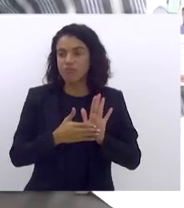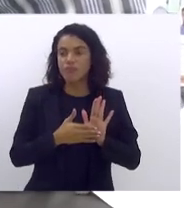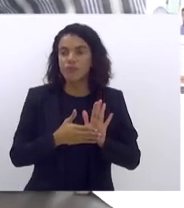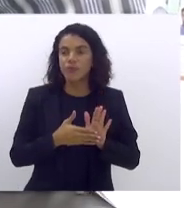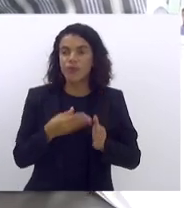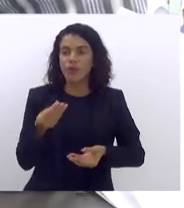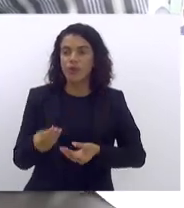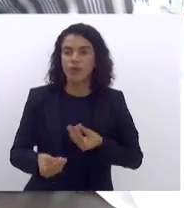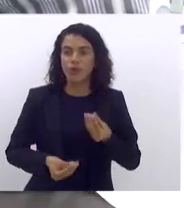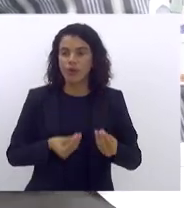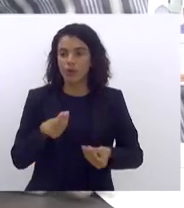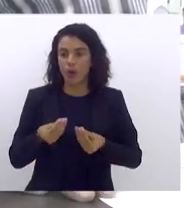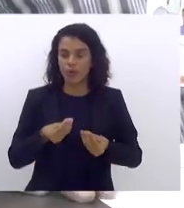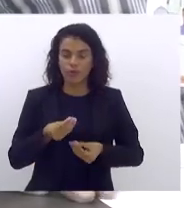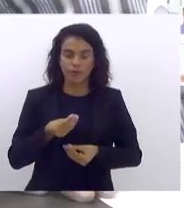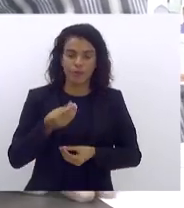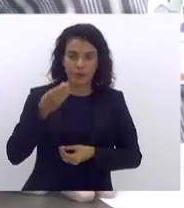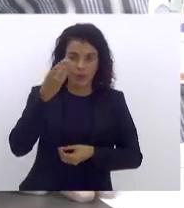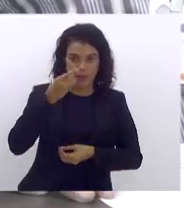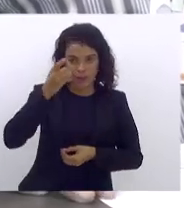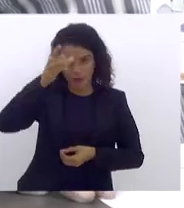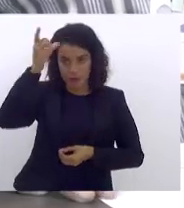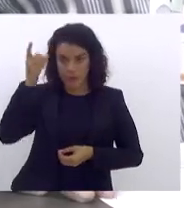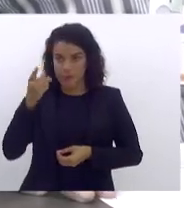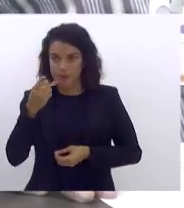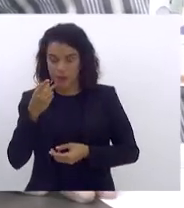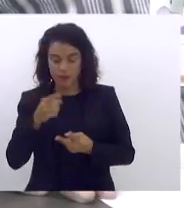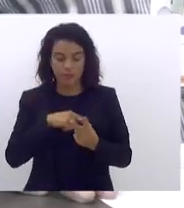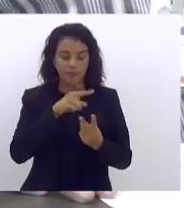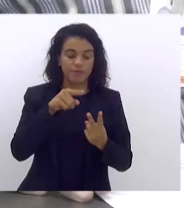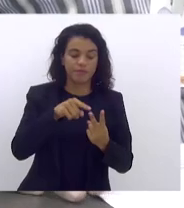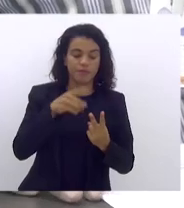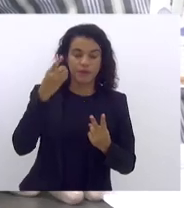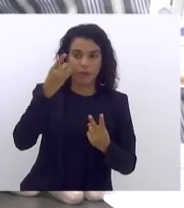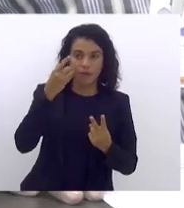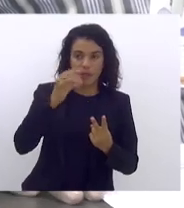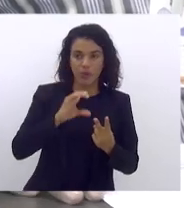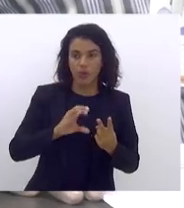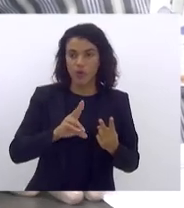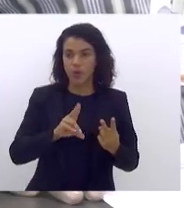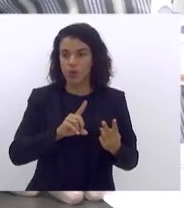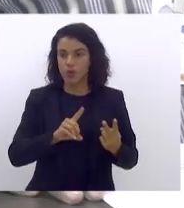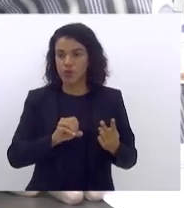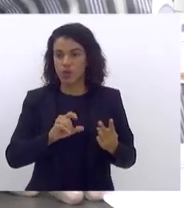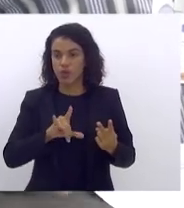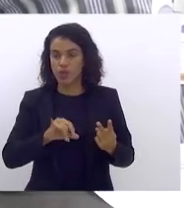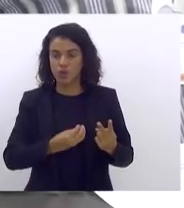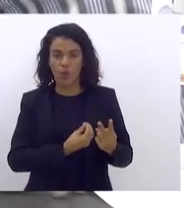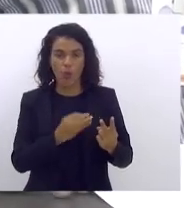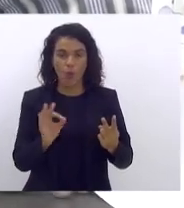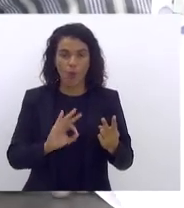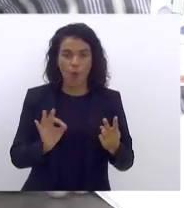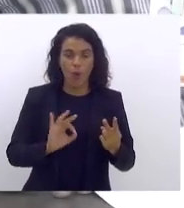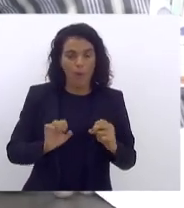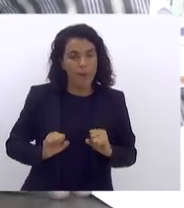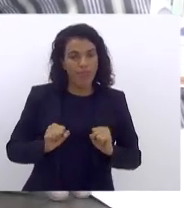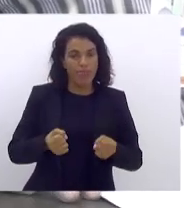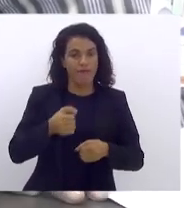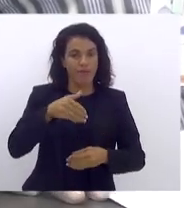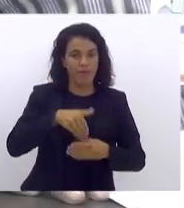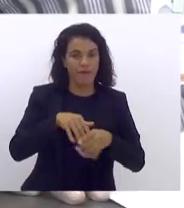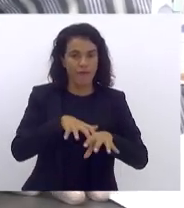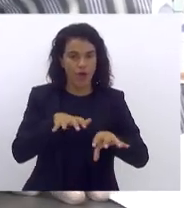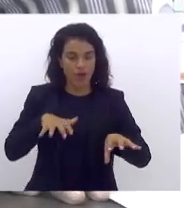Como tanto o deputado Luiz Paulo quanto o deputado Cozolino não se encontram para defender seus votos em